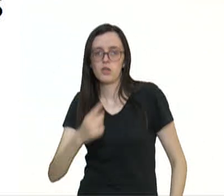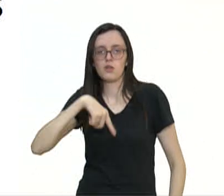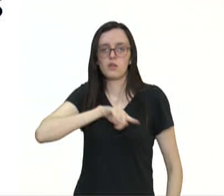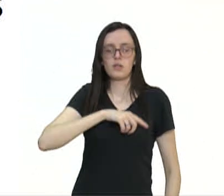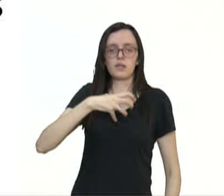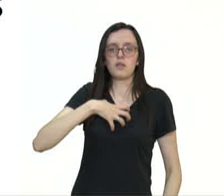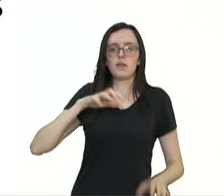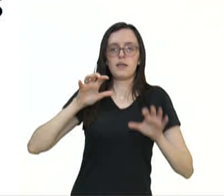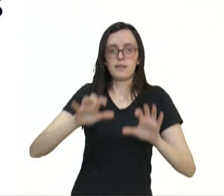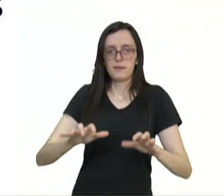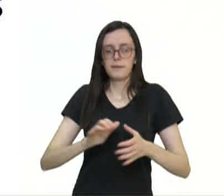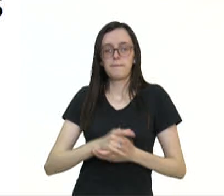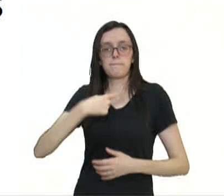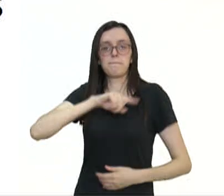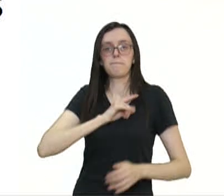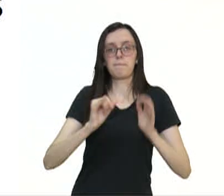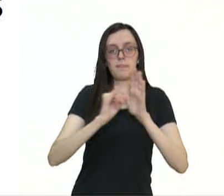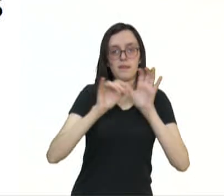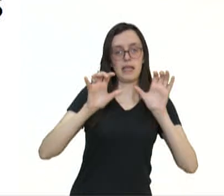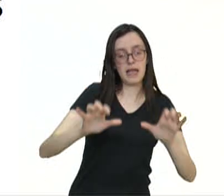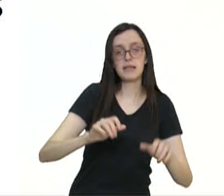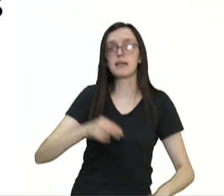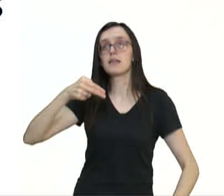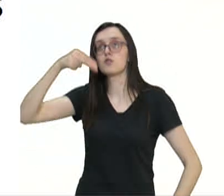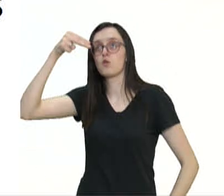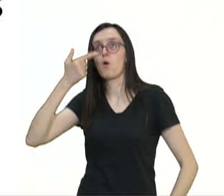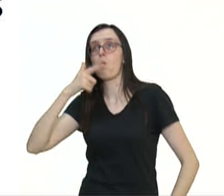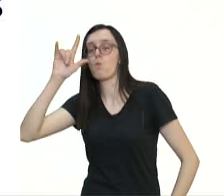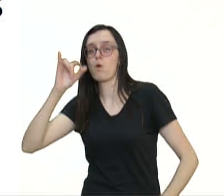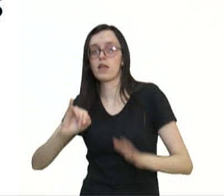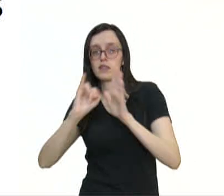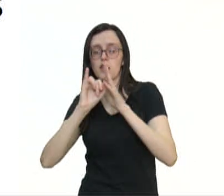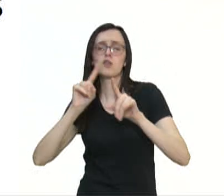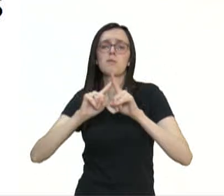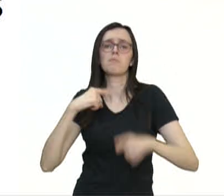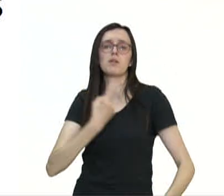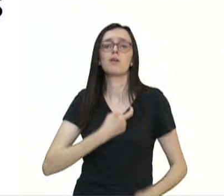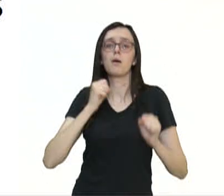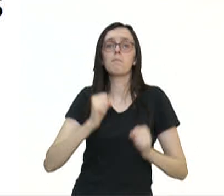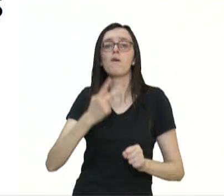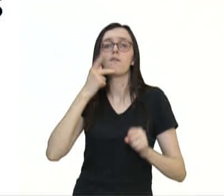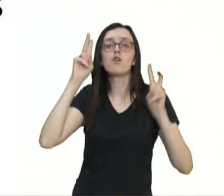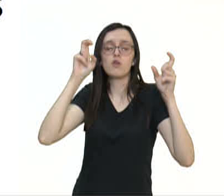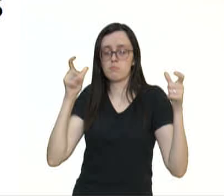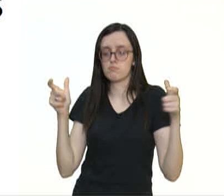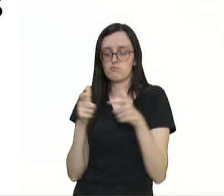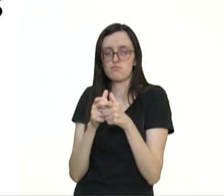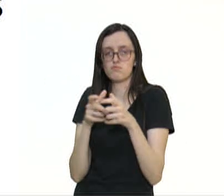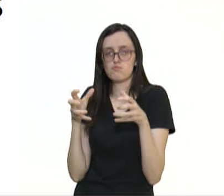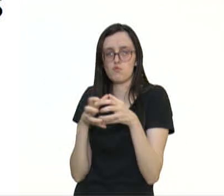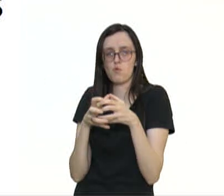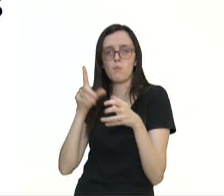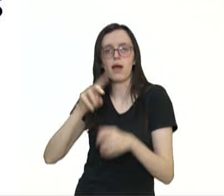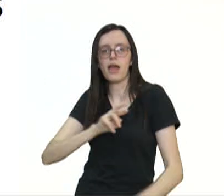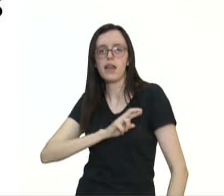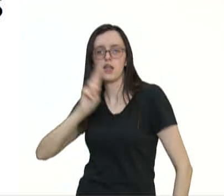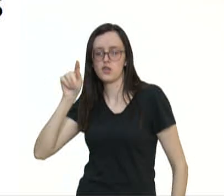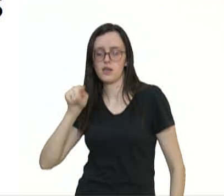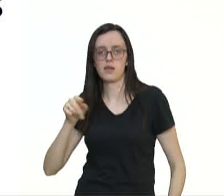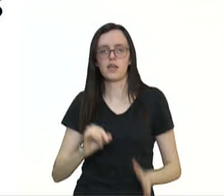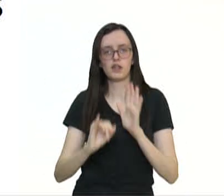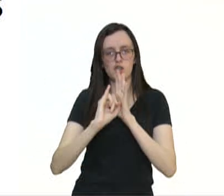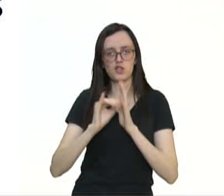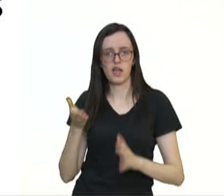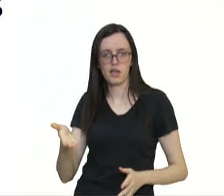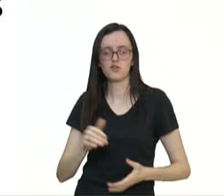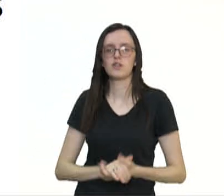tal forma, temos tal identidade, no norte tem outra identidade, mas a gente pode estar falando de grupos menores, então, tal religião tem essa